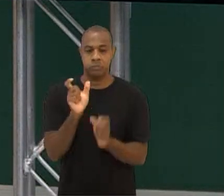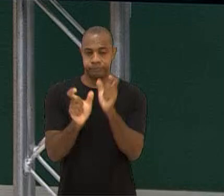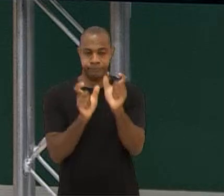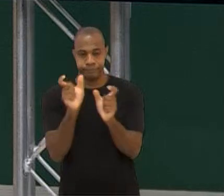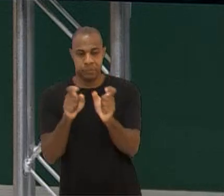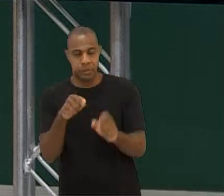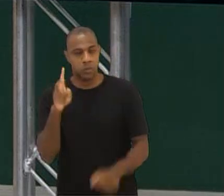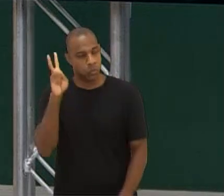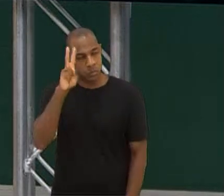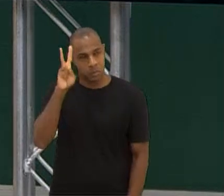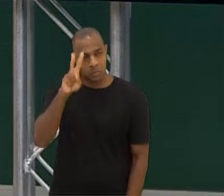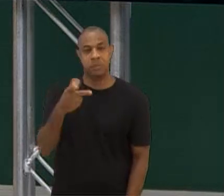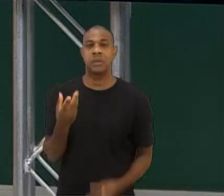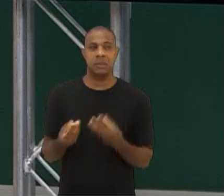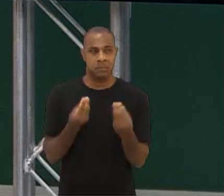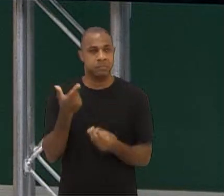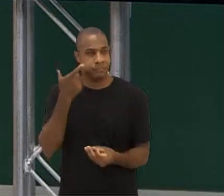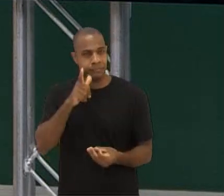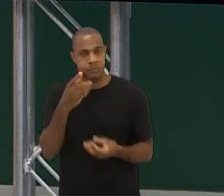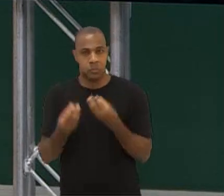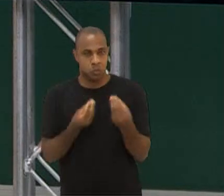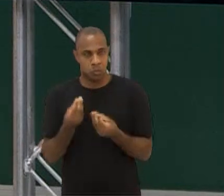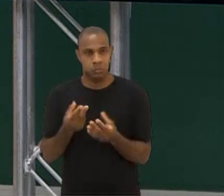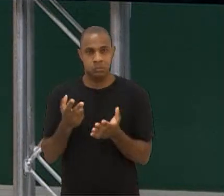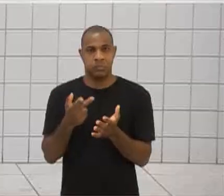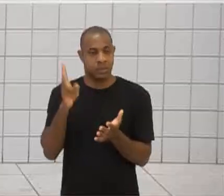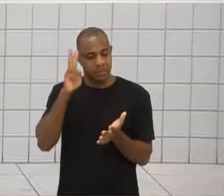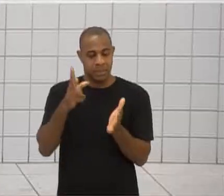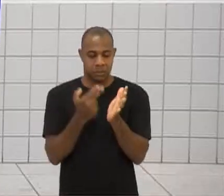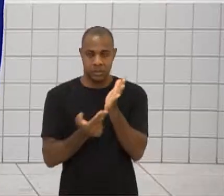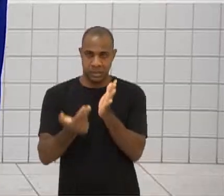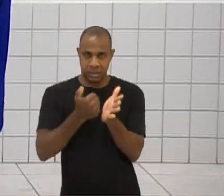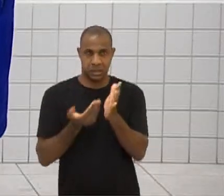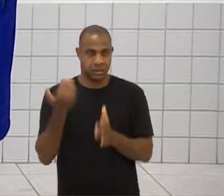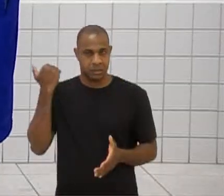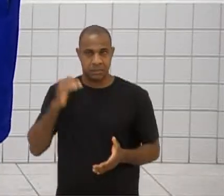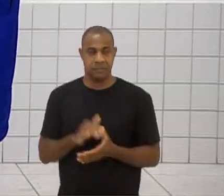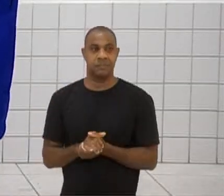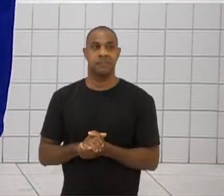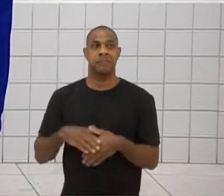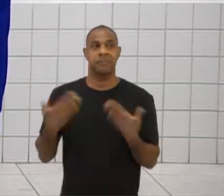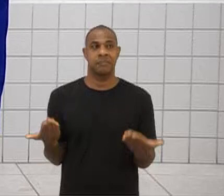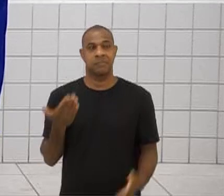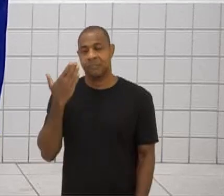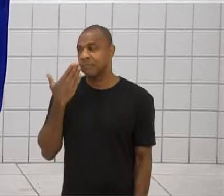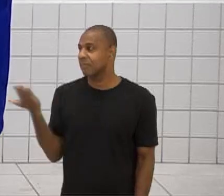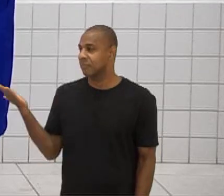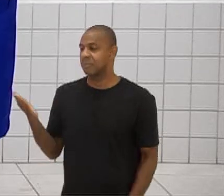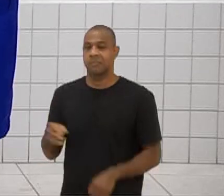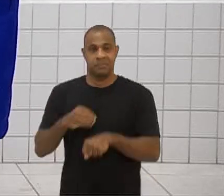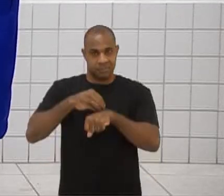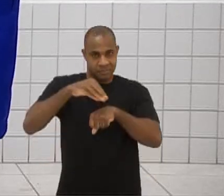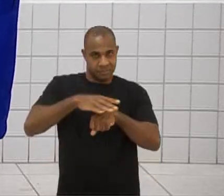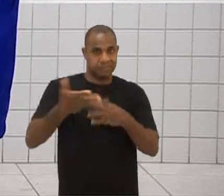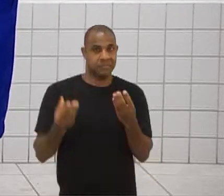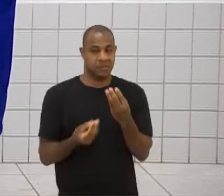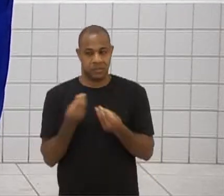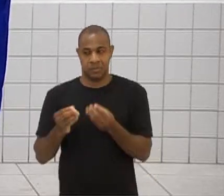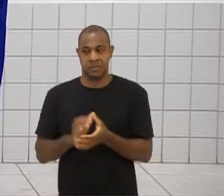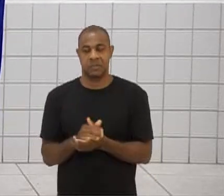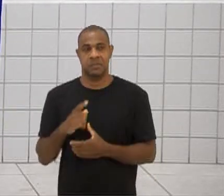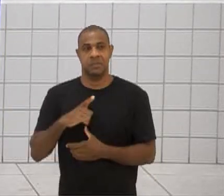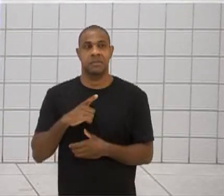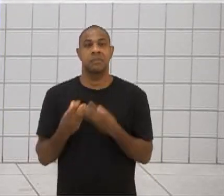conseguir lembrar do desenho daquele gráfico, tá? O tempo correndo aplicativo aqui, tem algum recadinho? Tenho sim, tem a Ana